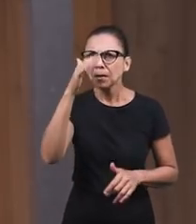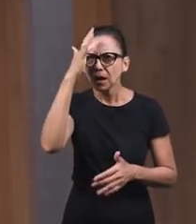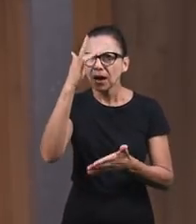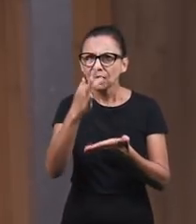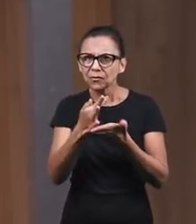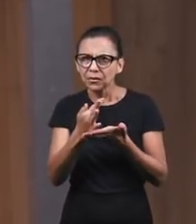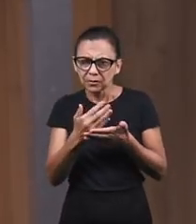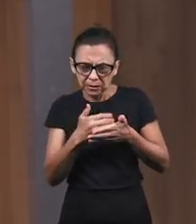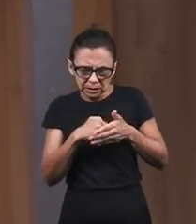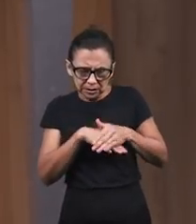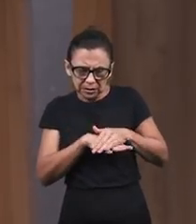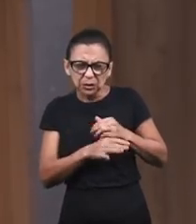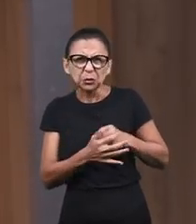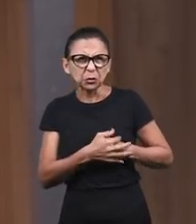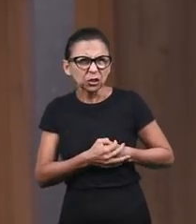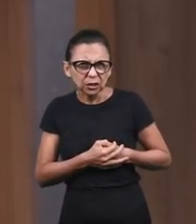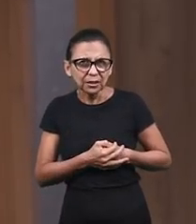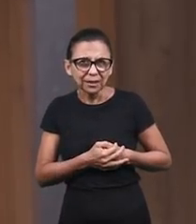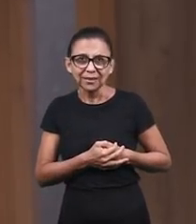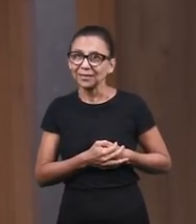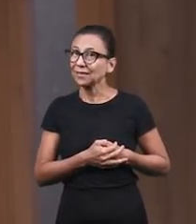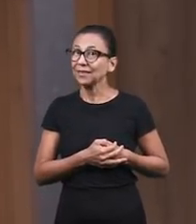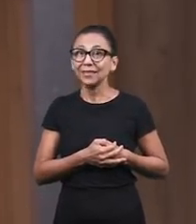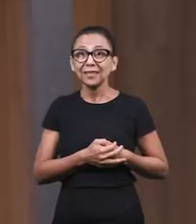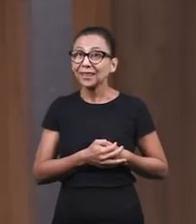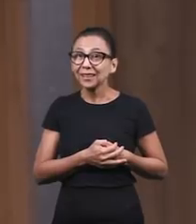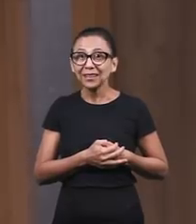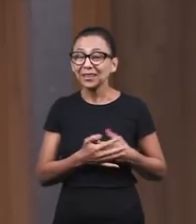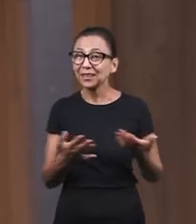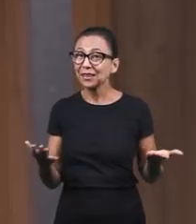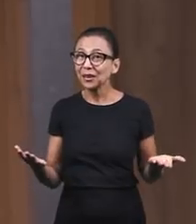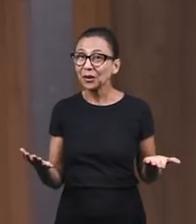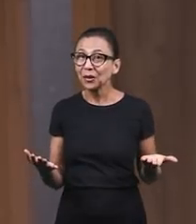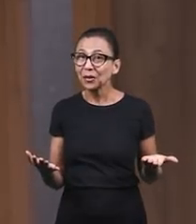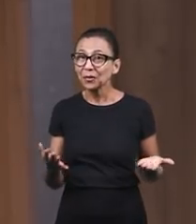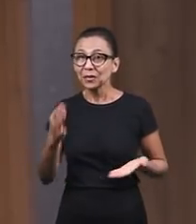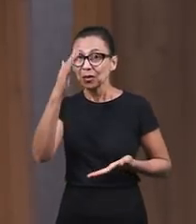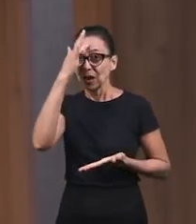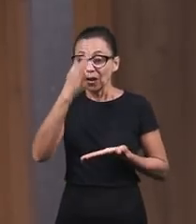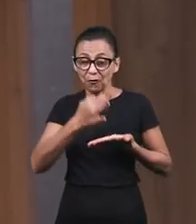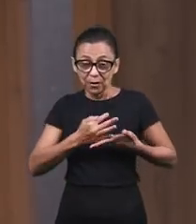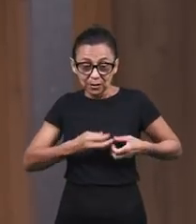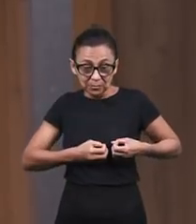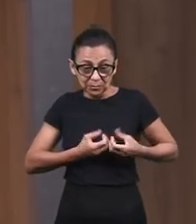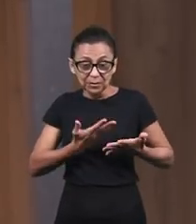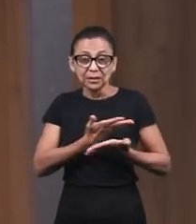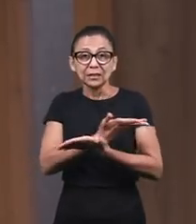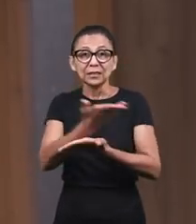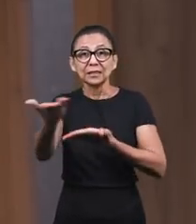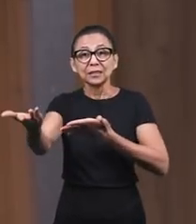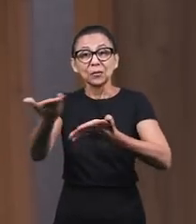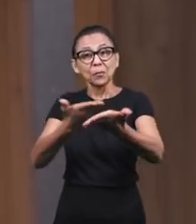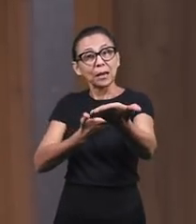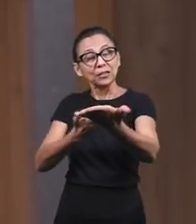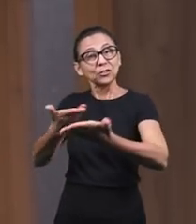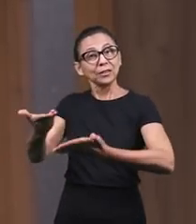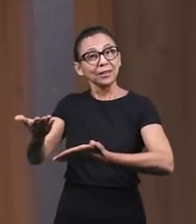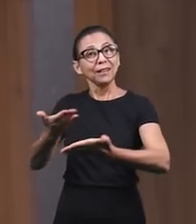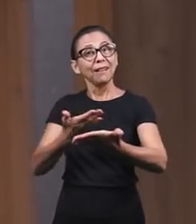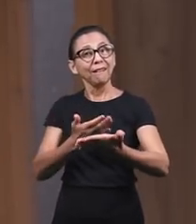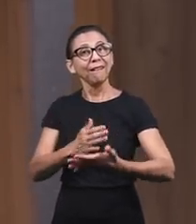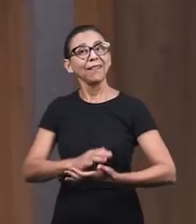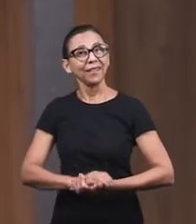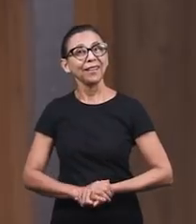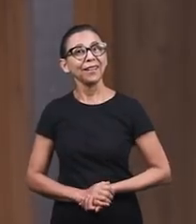escondido e ninguém vê? Não, essa fé a gente tem que guardar para nós, mas temos também que transmitir para as outras pessoas. E